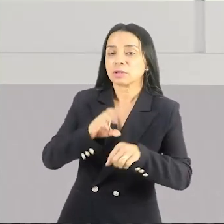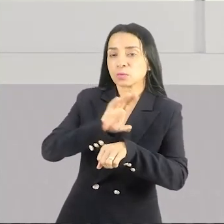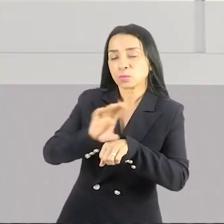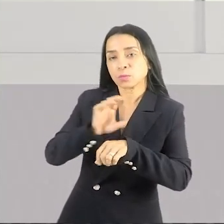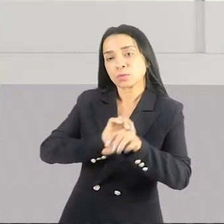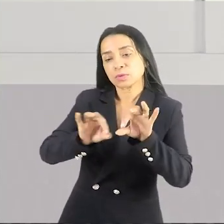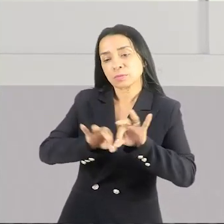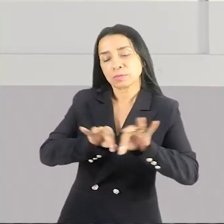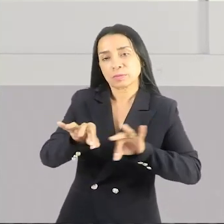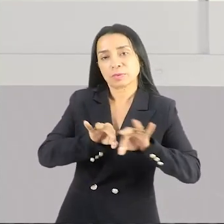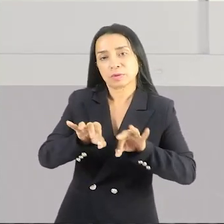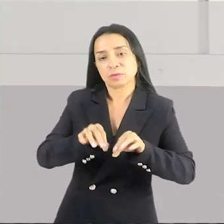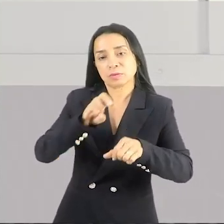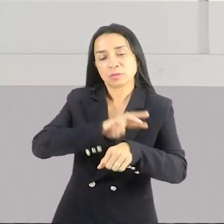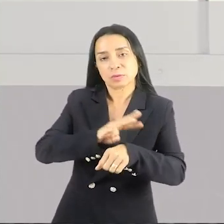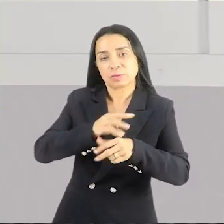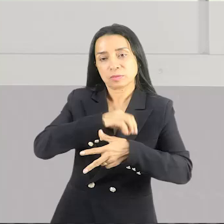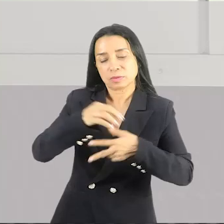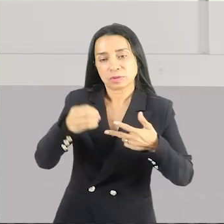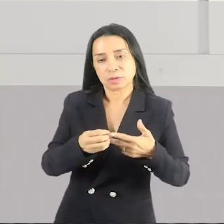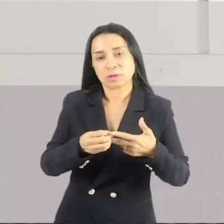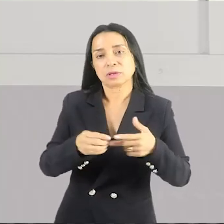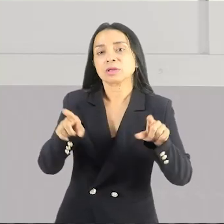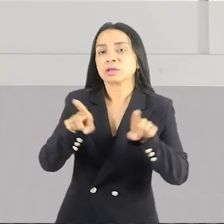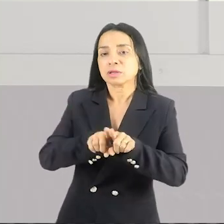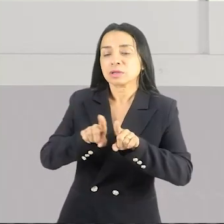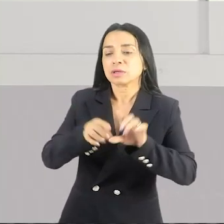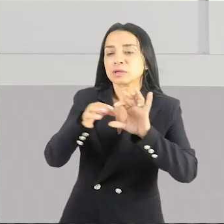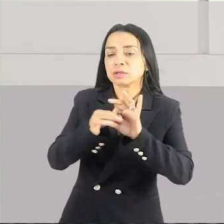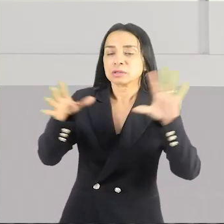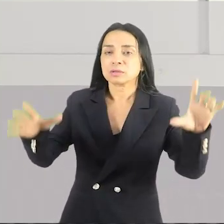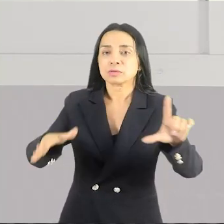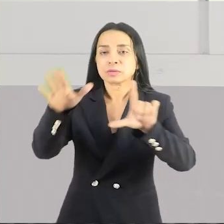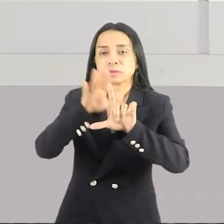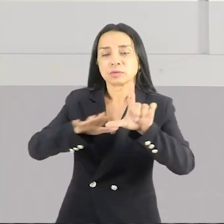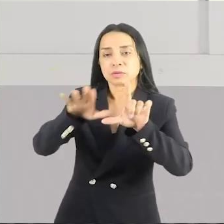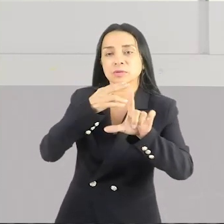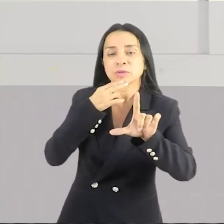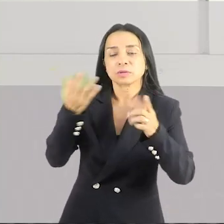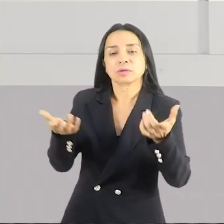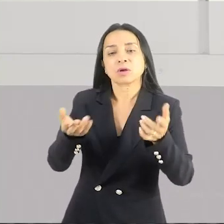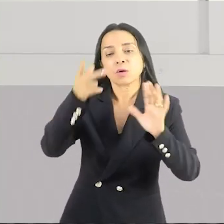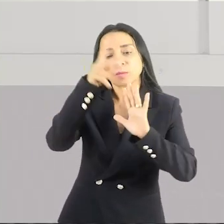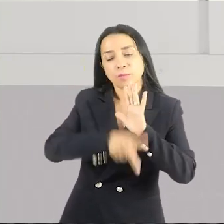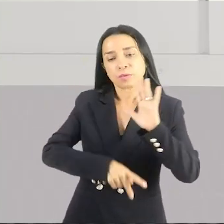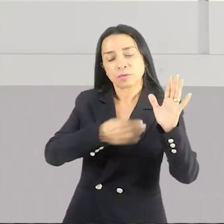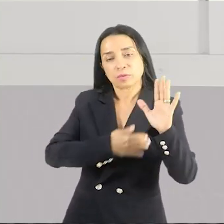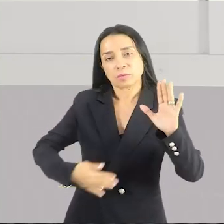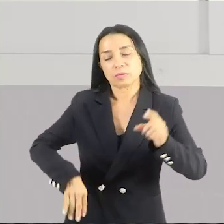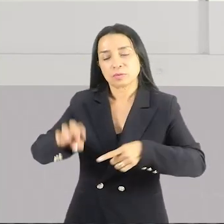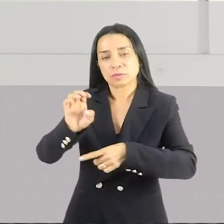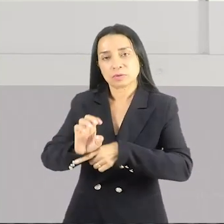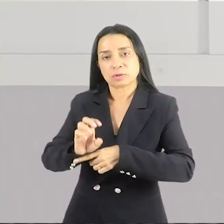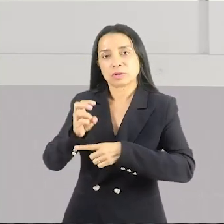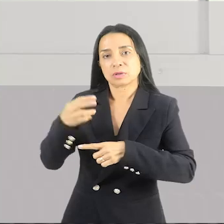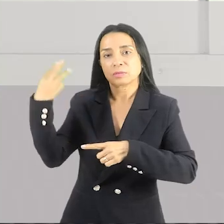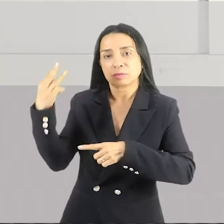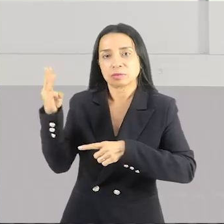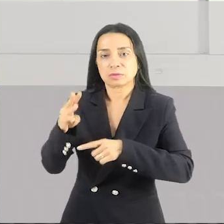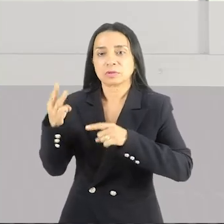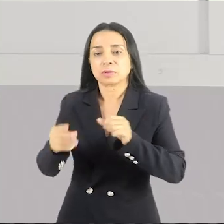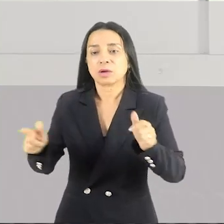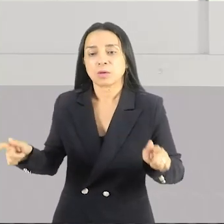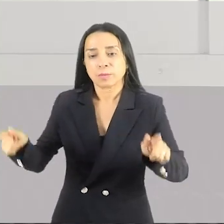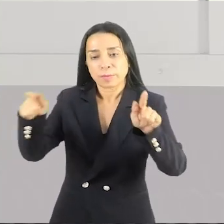também na plataforma Gonçalves Dias, né? É um projeto feito pelo Governo do Estado do Maranhão através, né, da Secretaria Estadual de